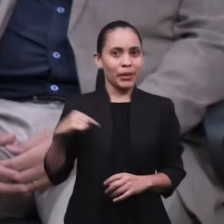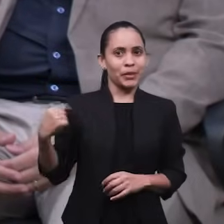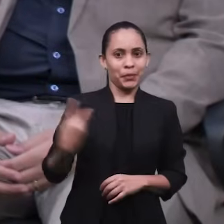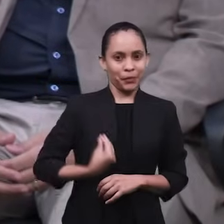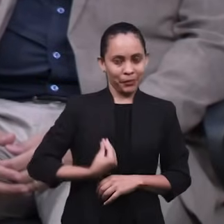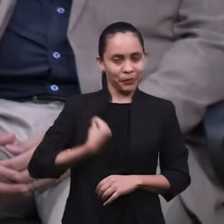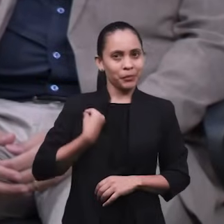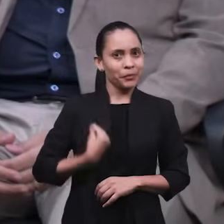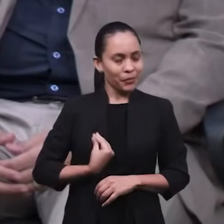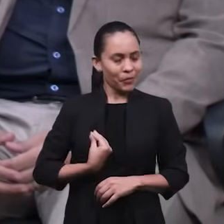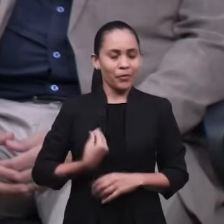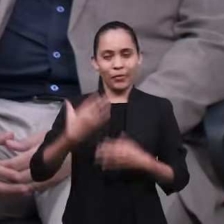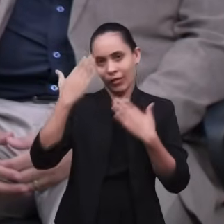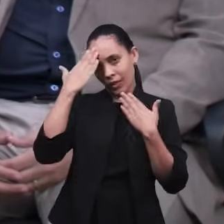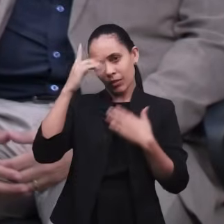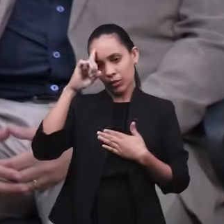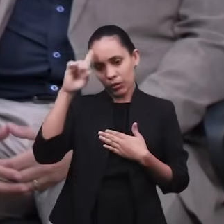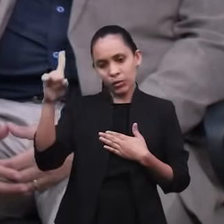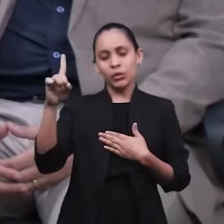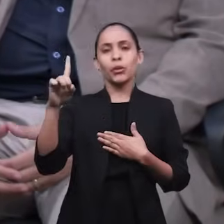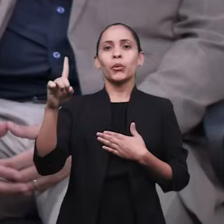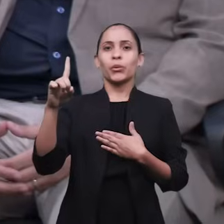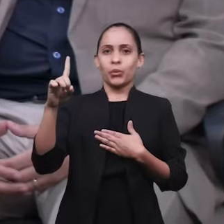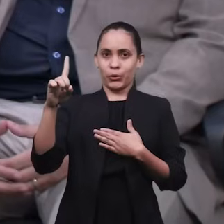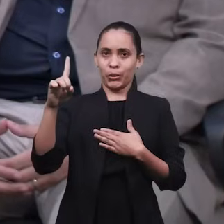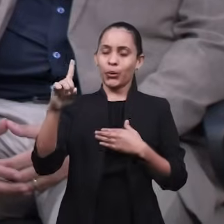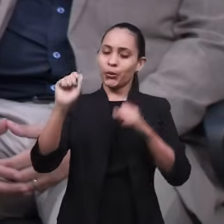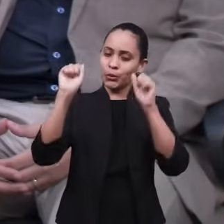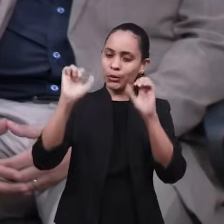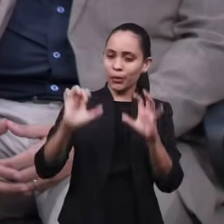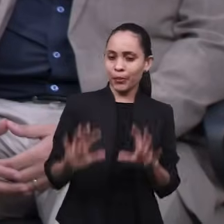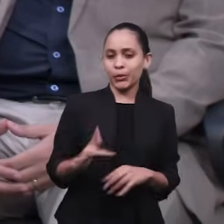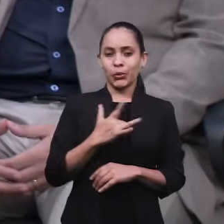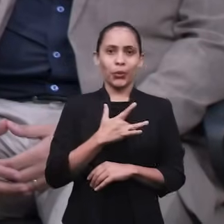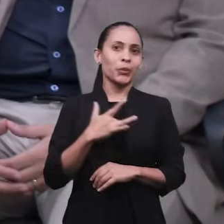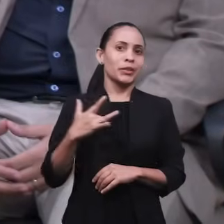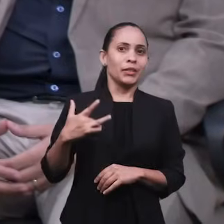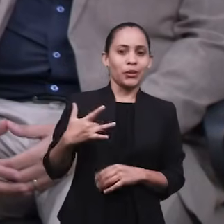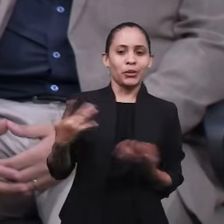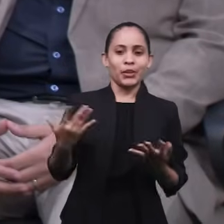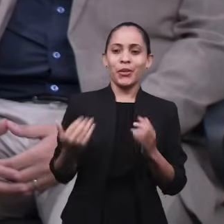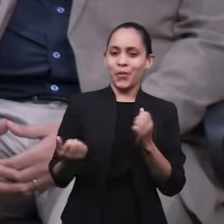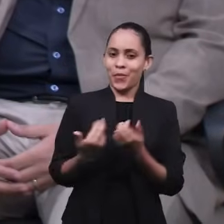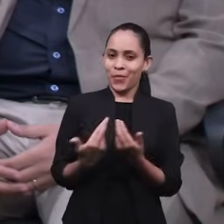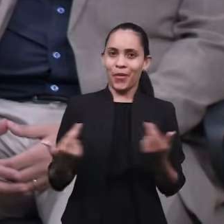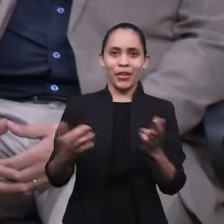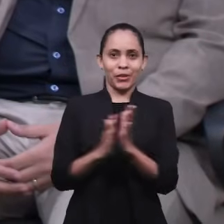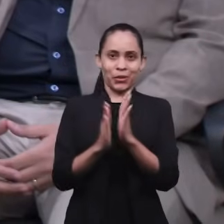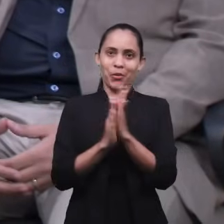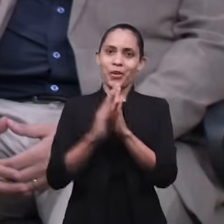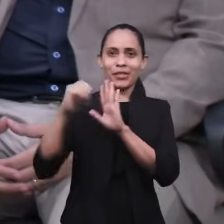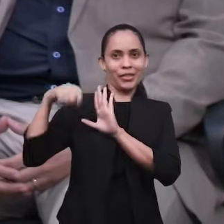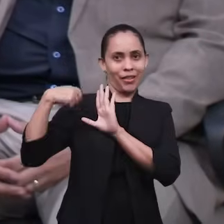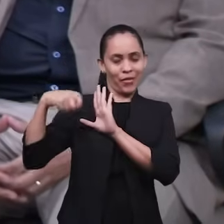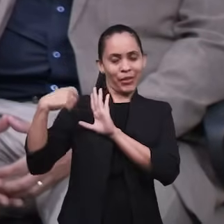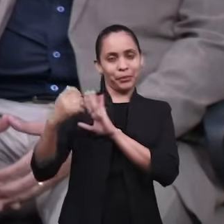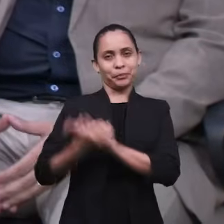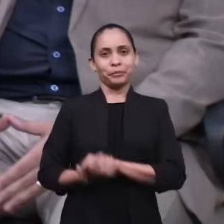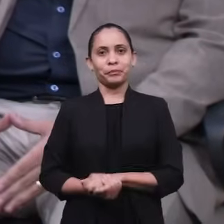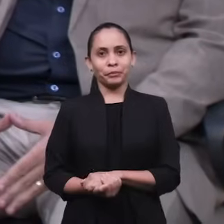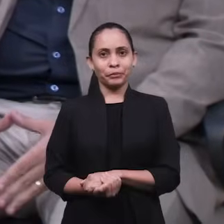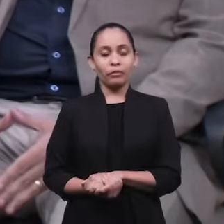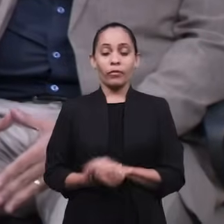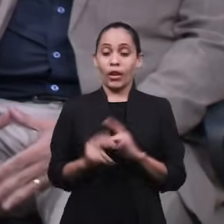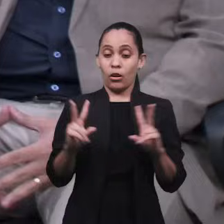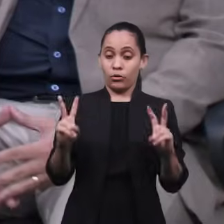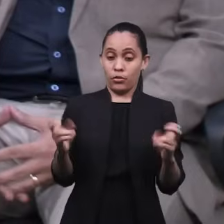nós. Graças a Deus, Deus nos preservou também. E hoje nós estamos aí com muitos louvores gravados. Bom,